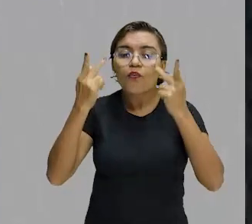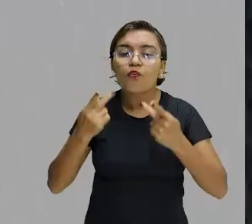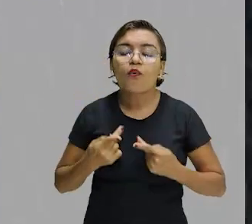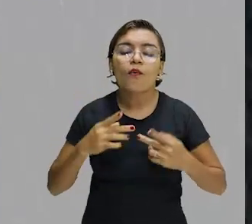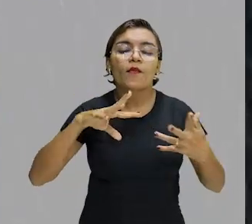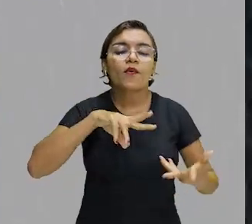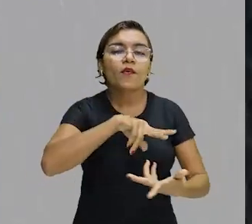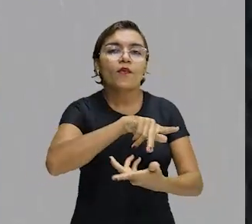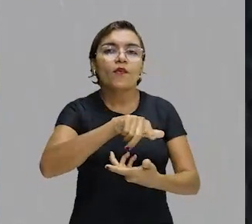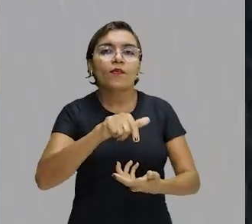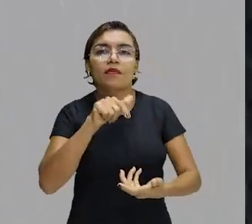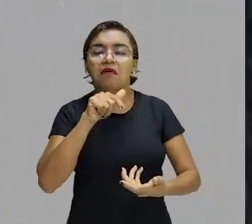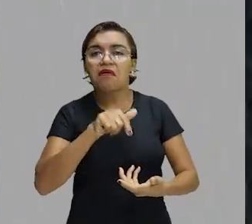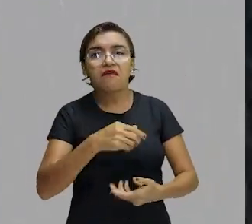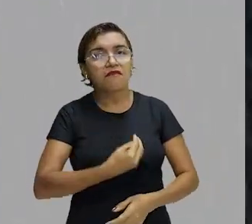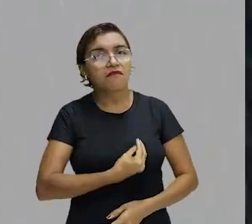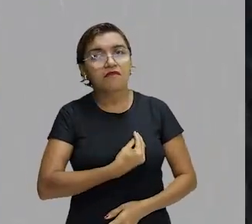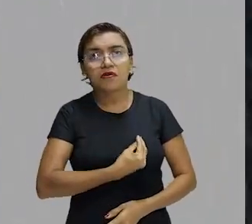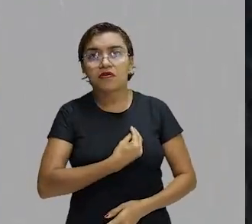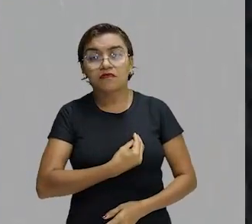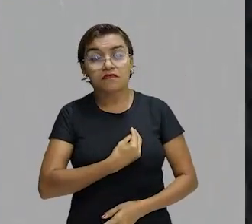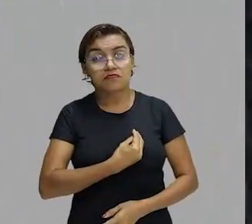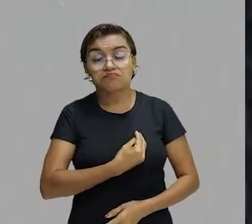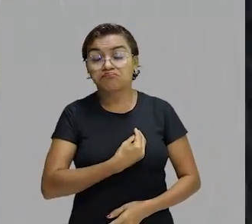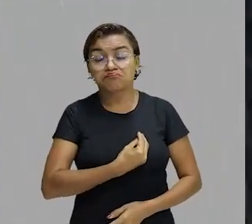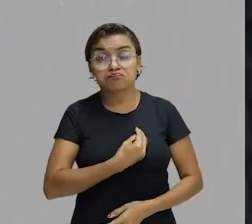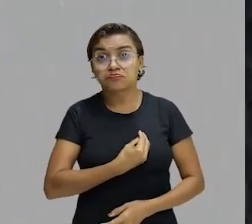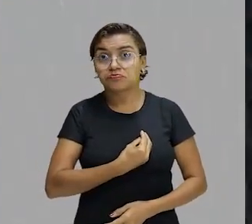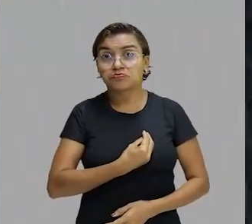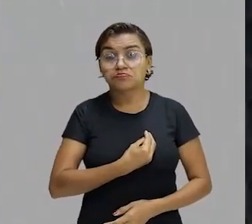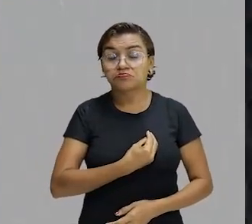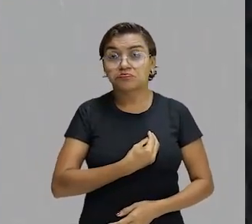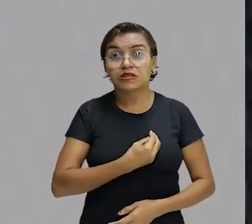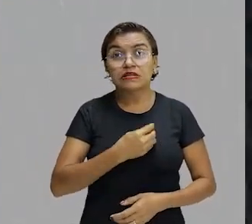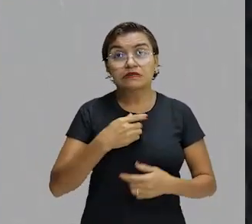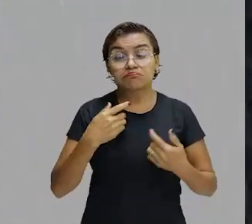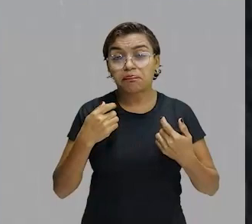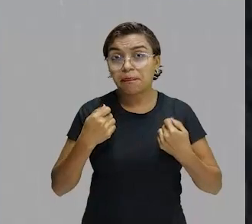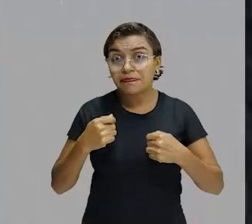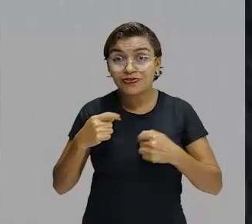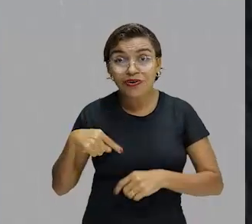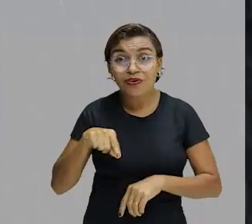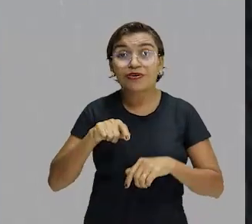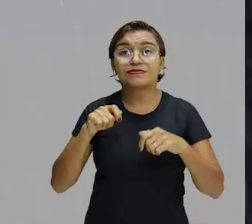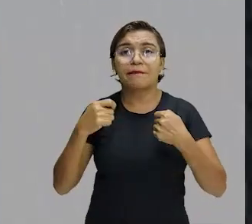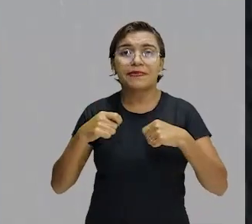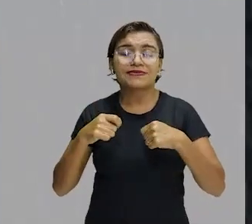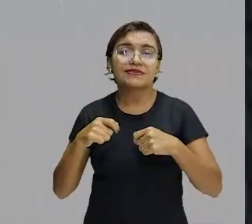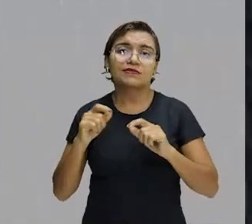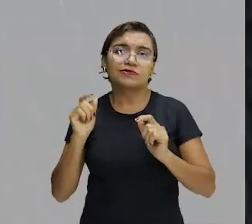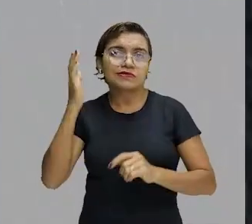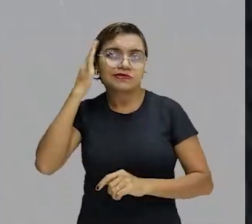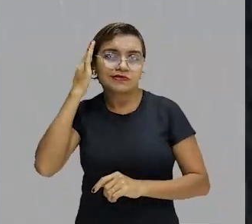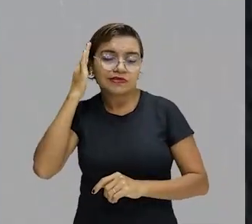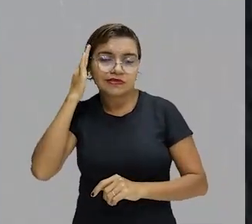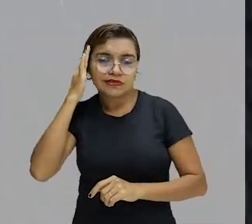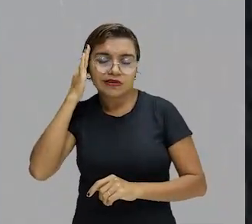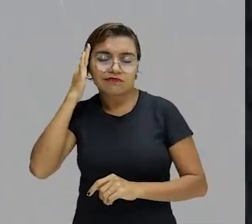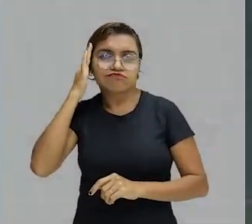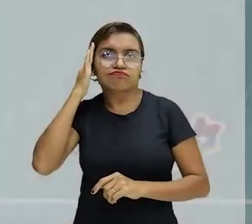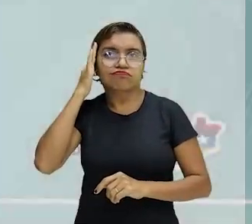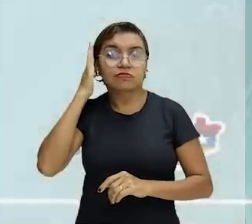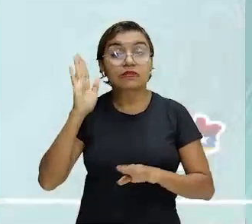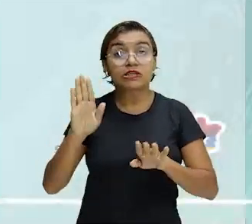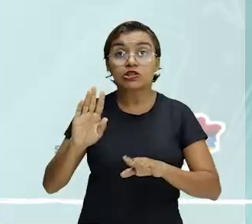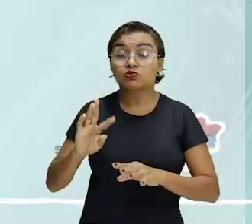ao inevitável. E a gente tem que utilizar os nossos recursos mais práticos, mais diretos e reais para dizer assim, isso vai